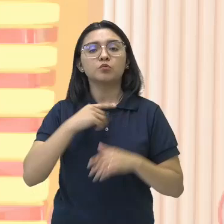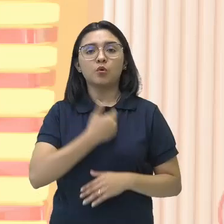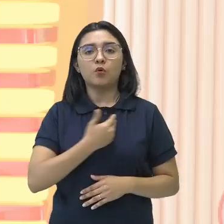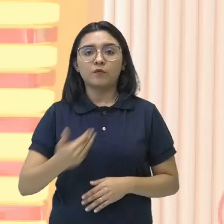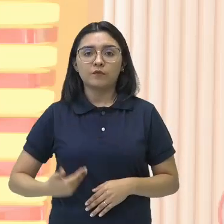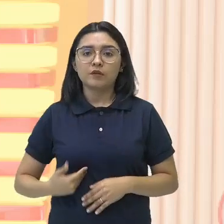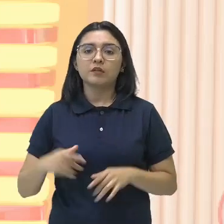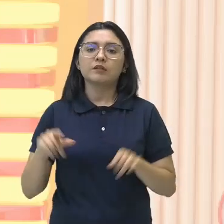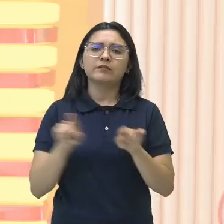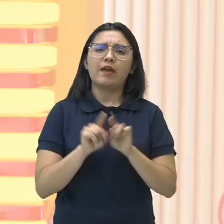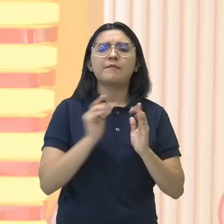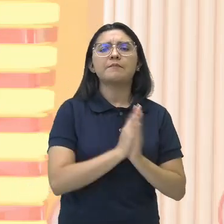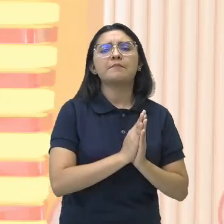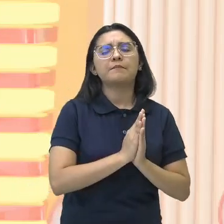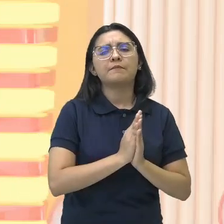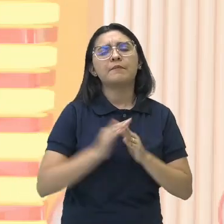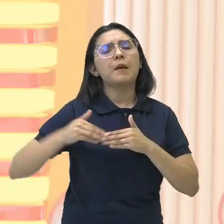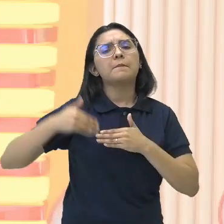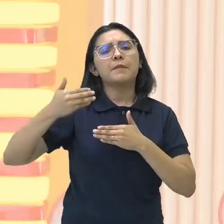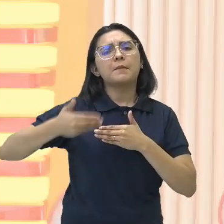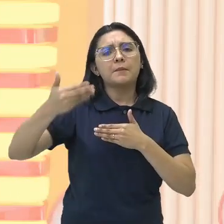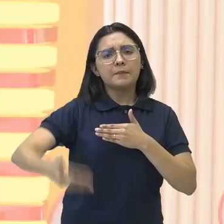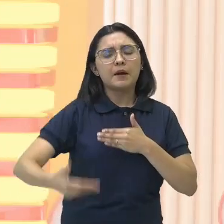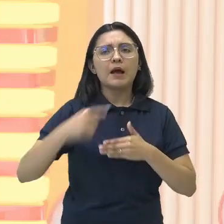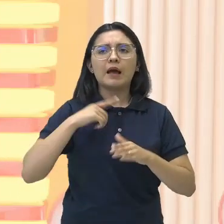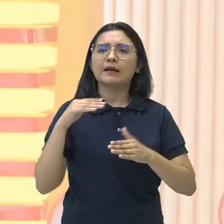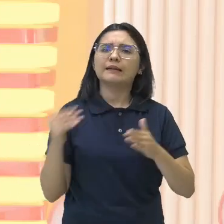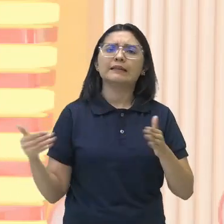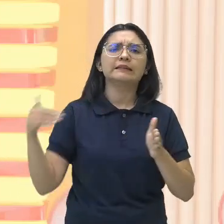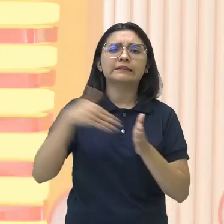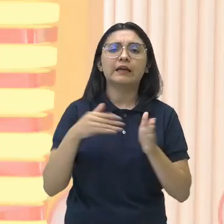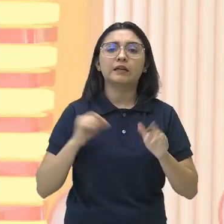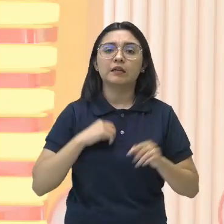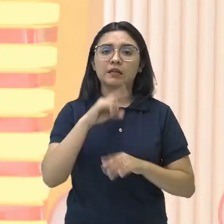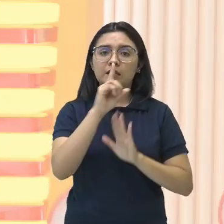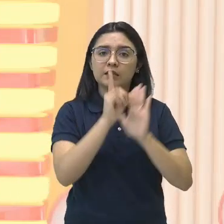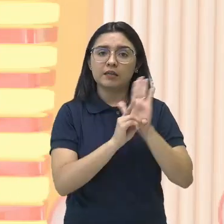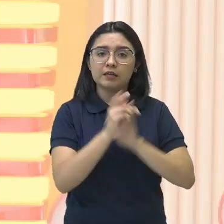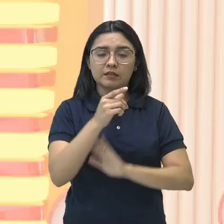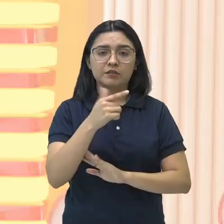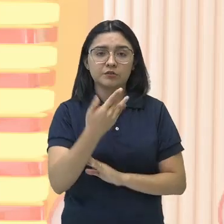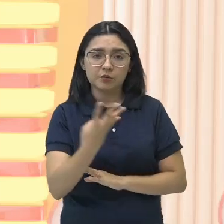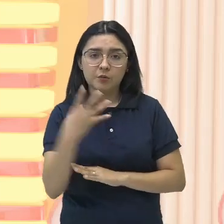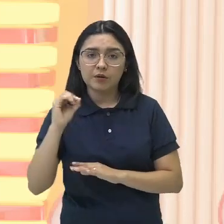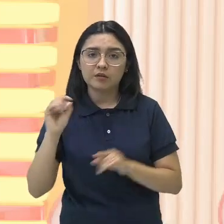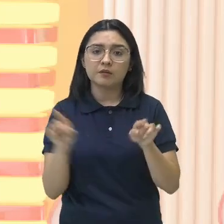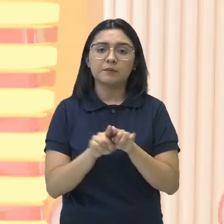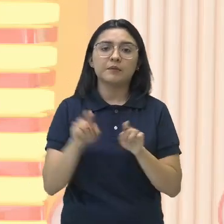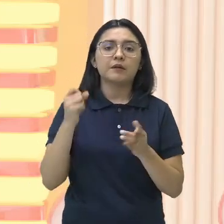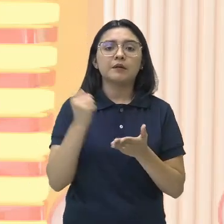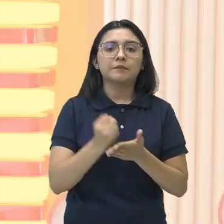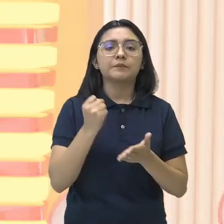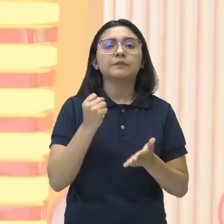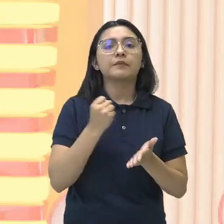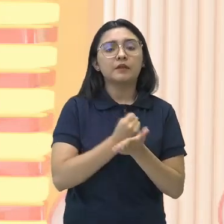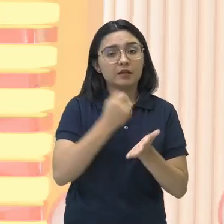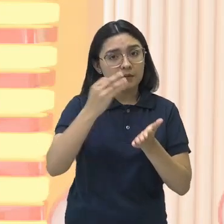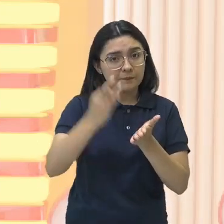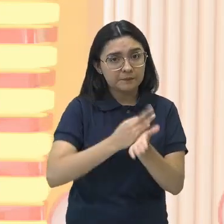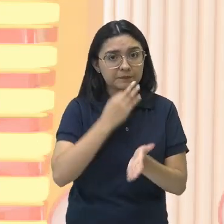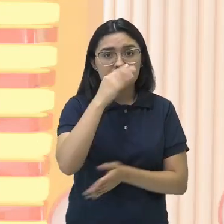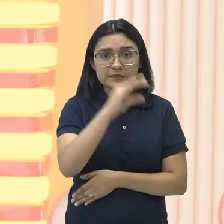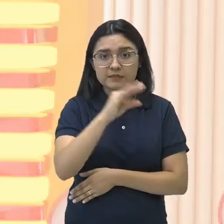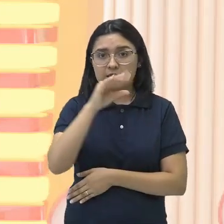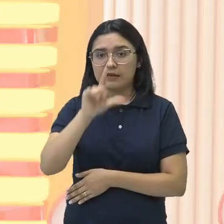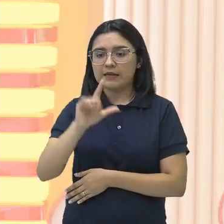uma série de situações, ali, até chegar lá na década de 40, a consolidação das leis de trabalho, a CLT, né,